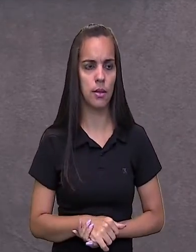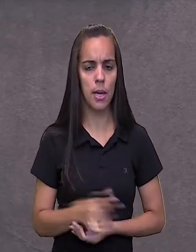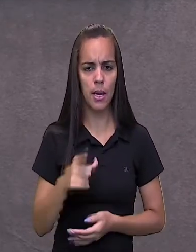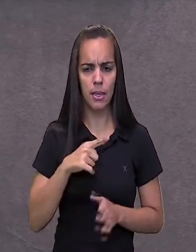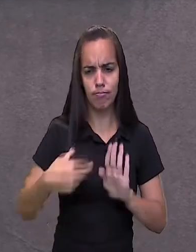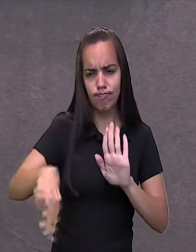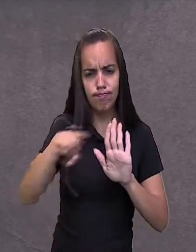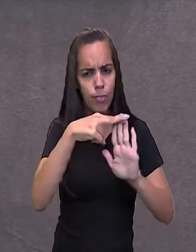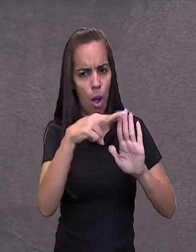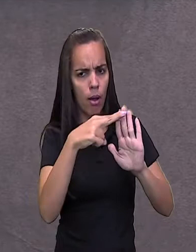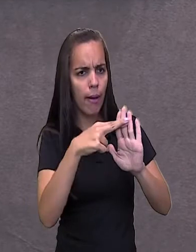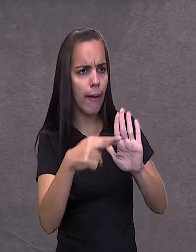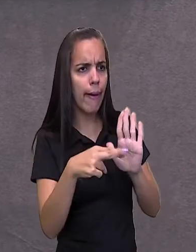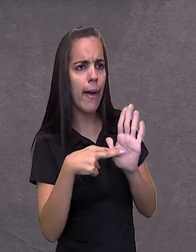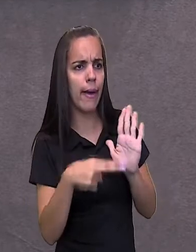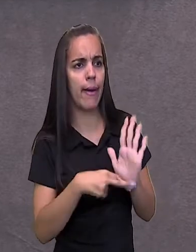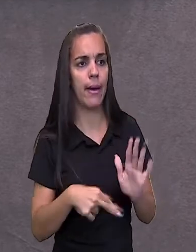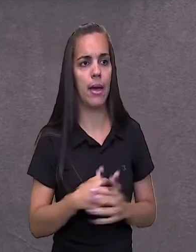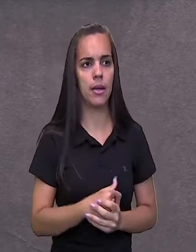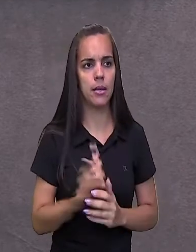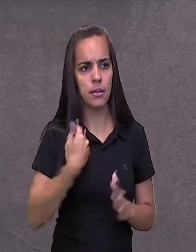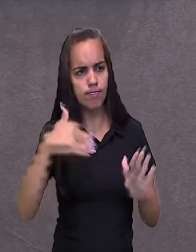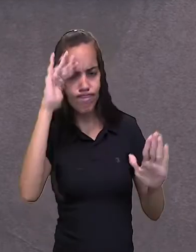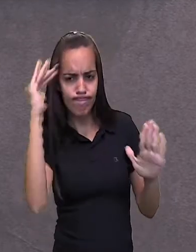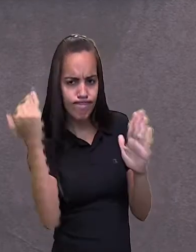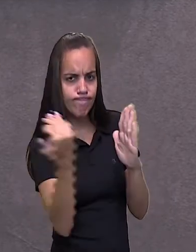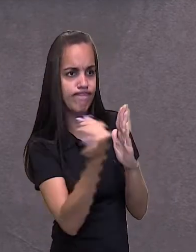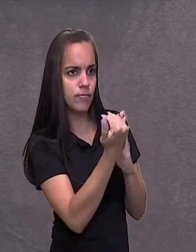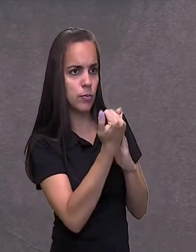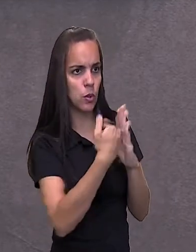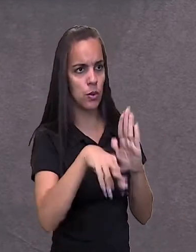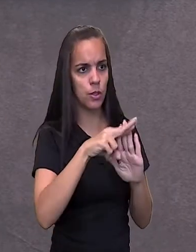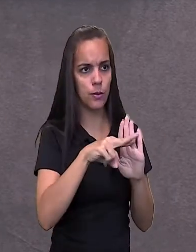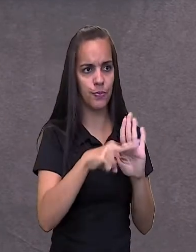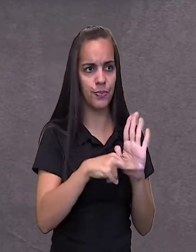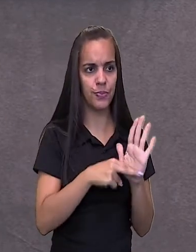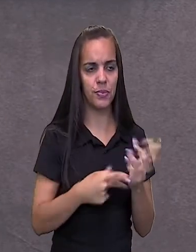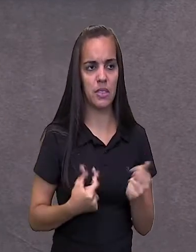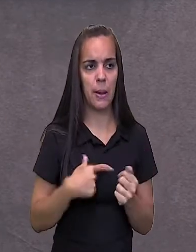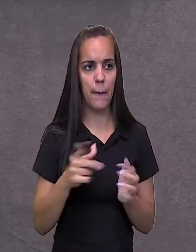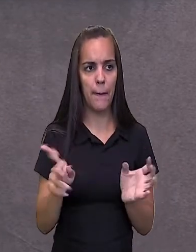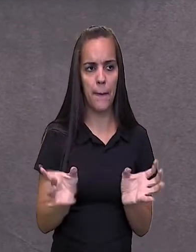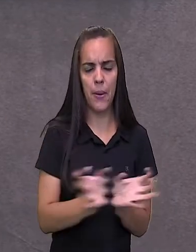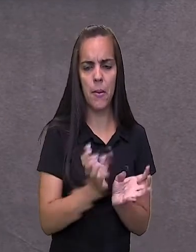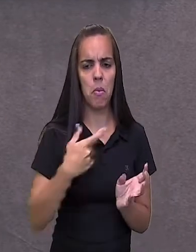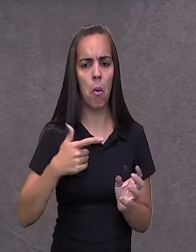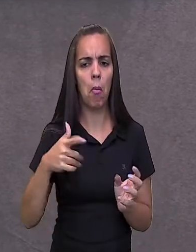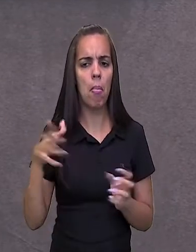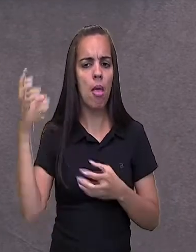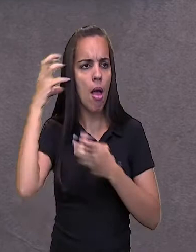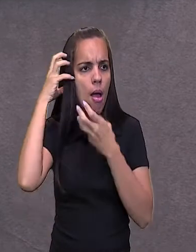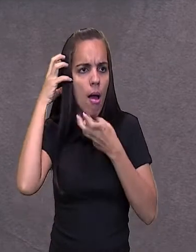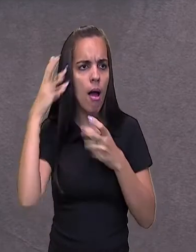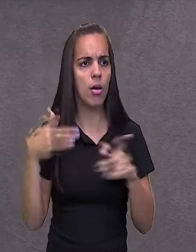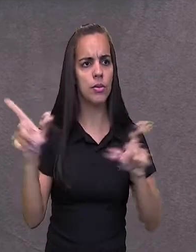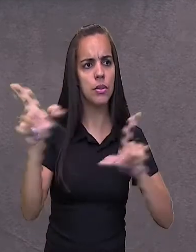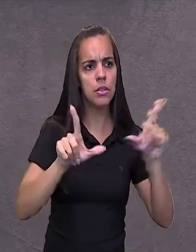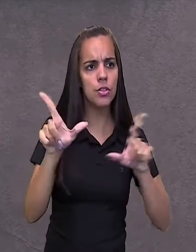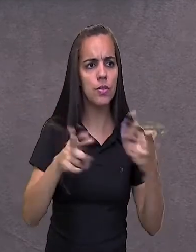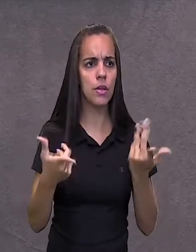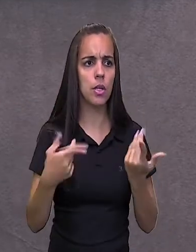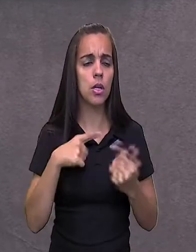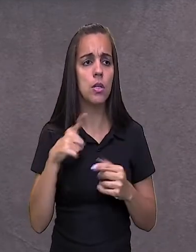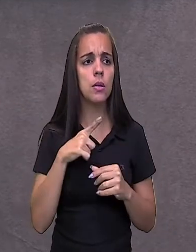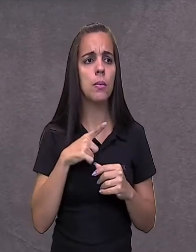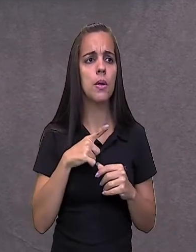regrado, é vinculado pelos meios da comunicação aí, rádio, TV, e aí nós temos uma vantagem,